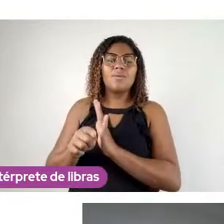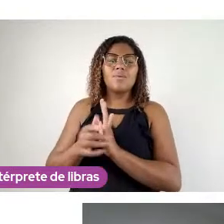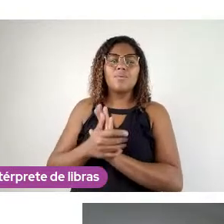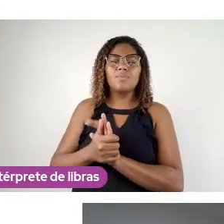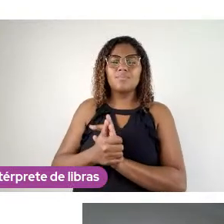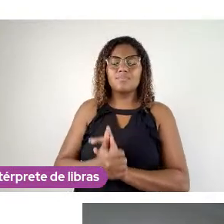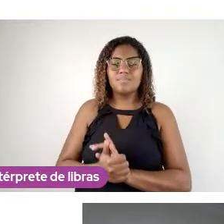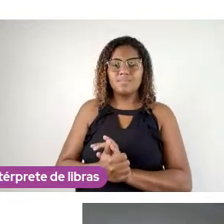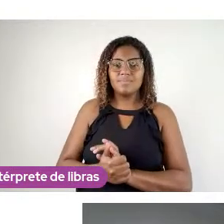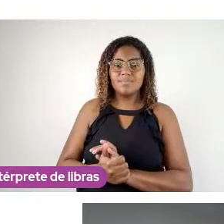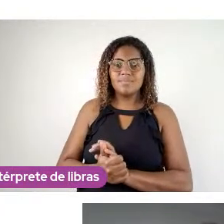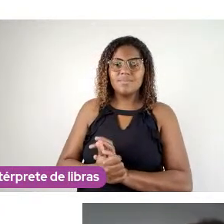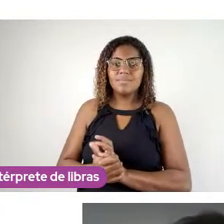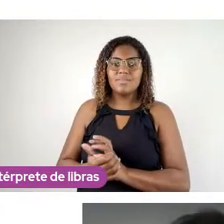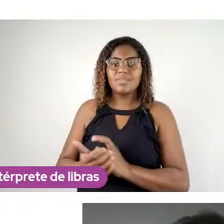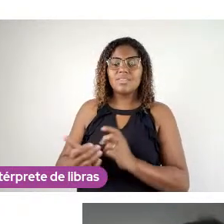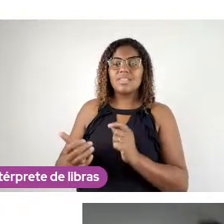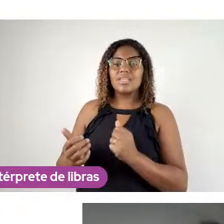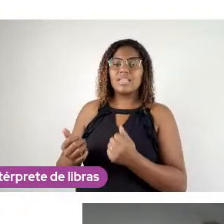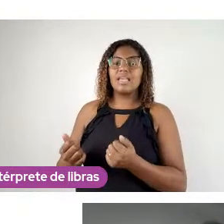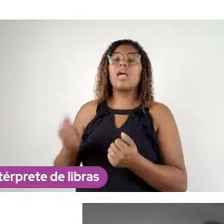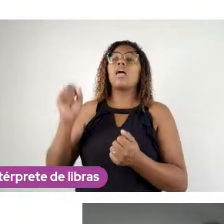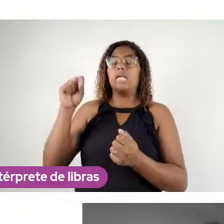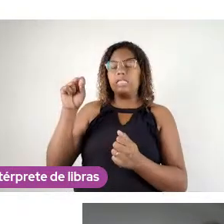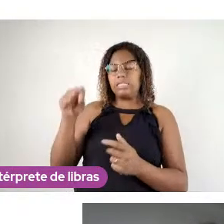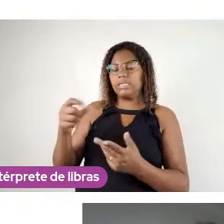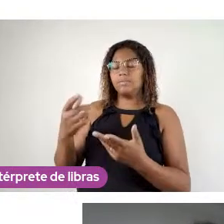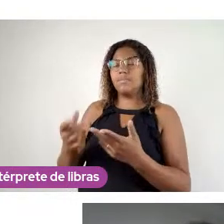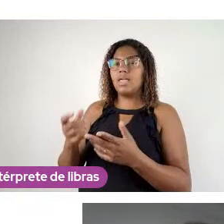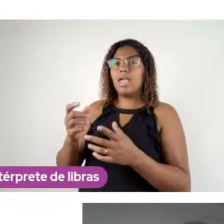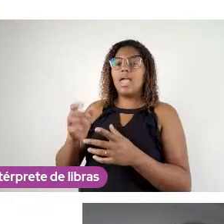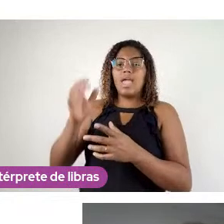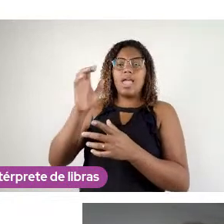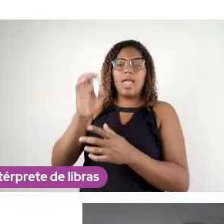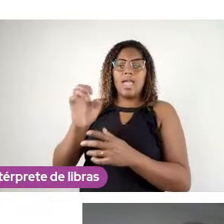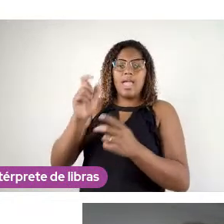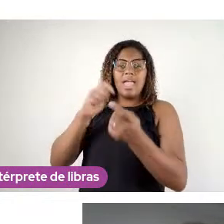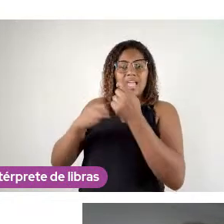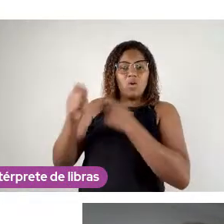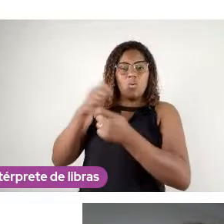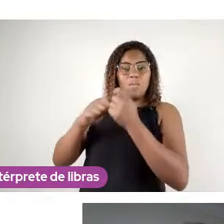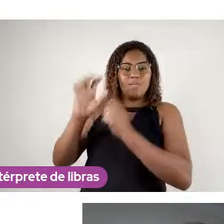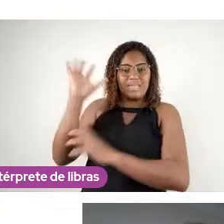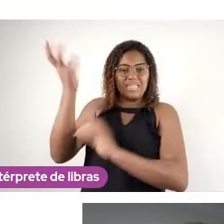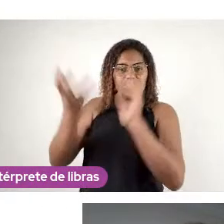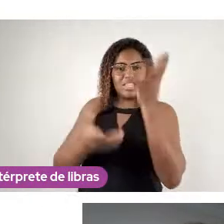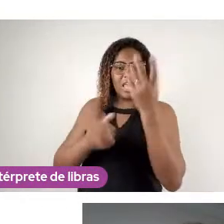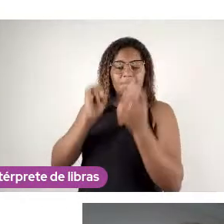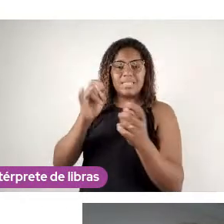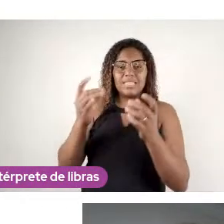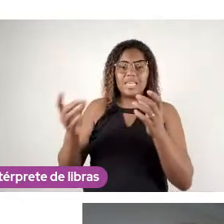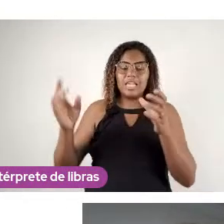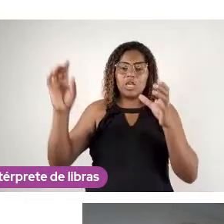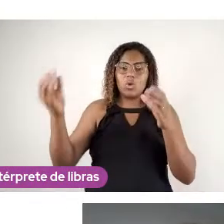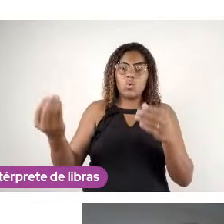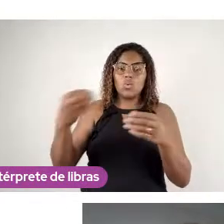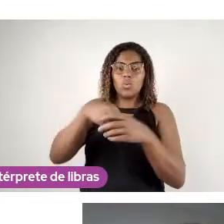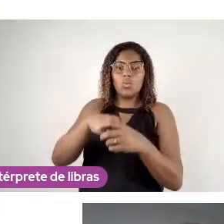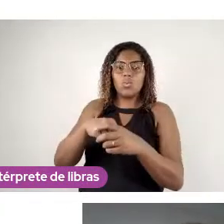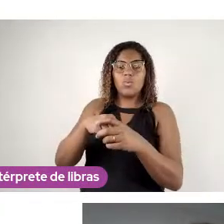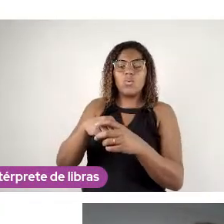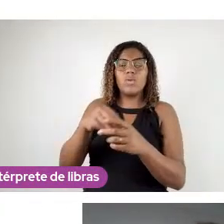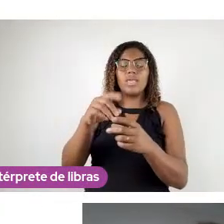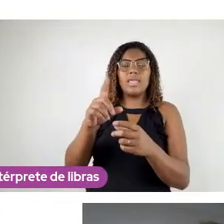Restauração de ecossistemas costeiros. Isso aí, no caso, ecossistemas costeiros, se a gente incluir a restinga também, por exemplo, existe,